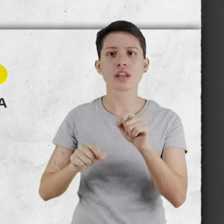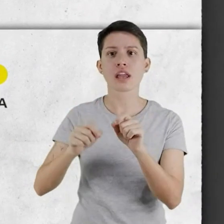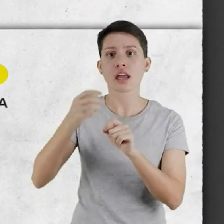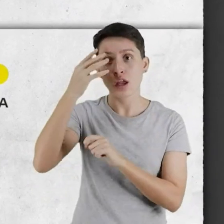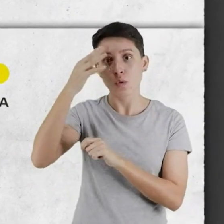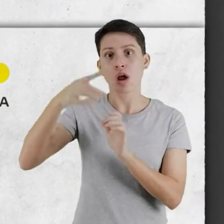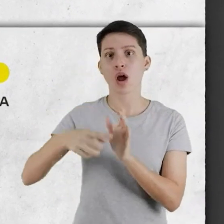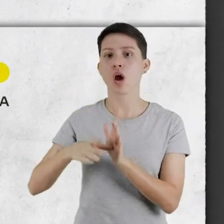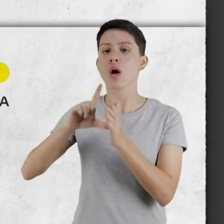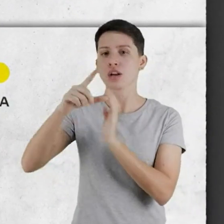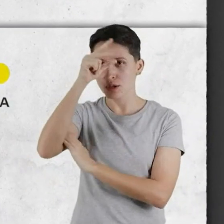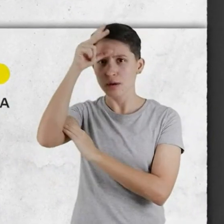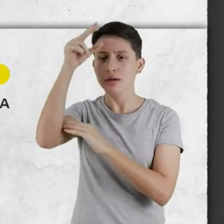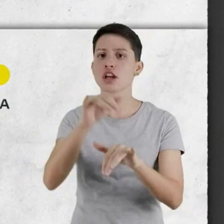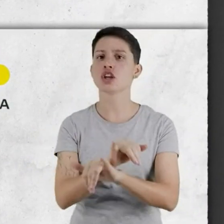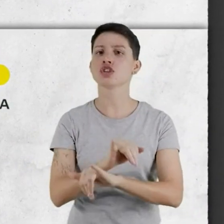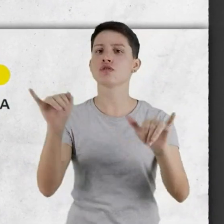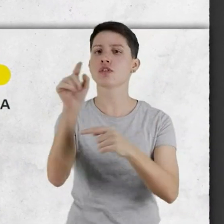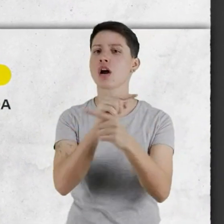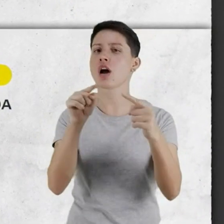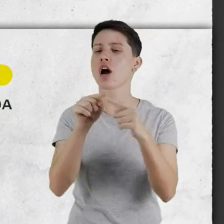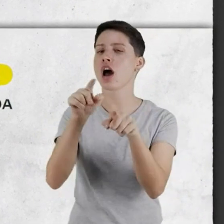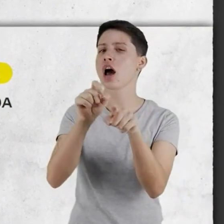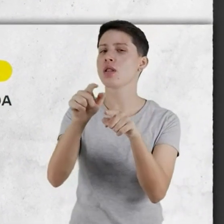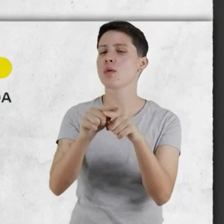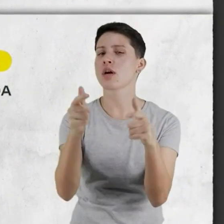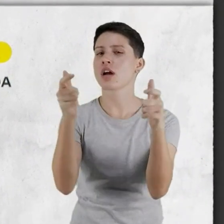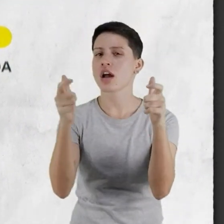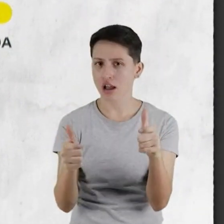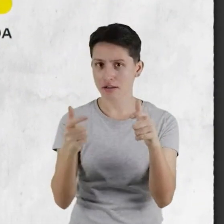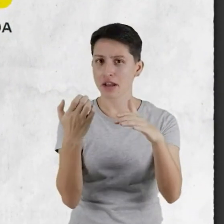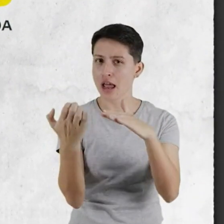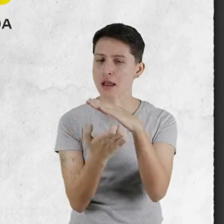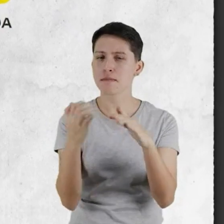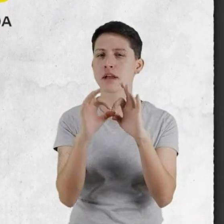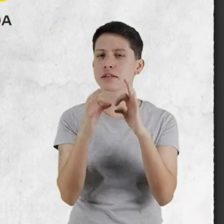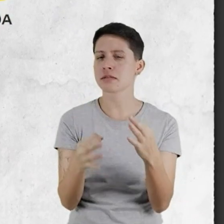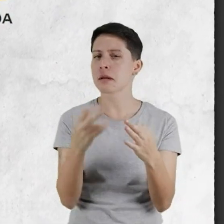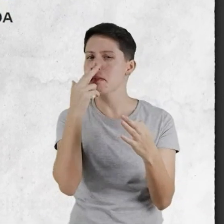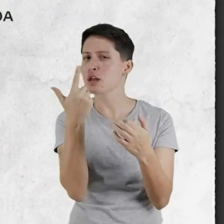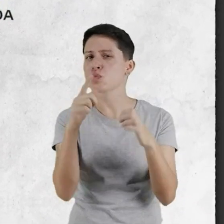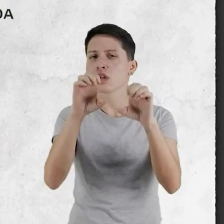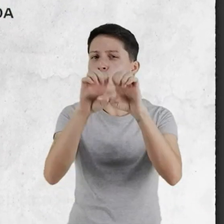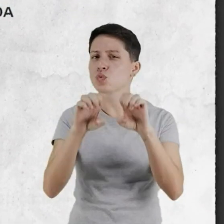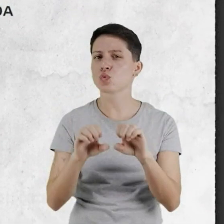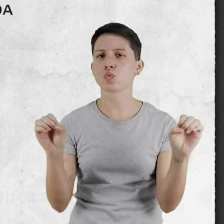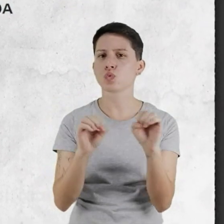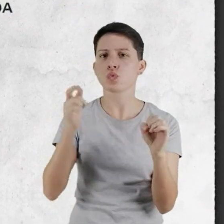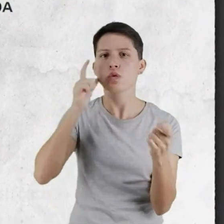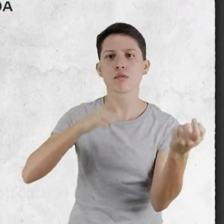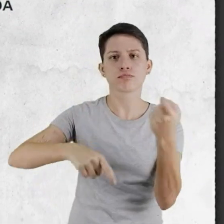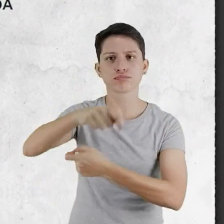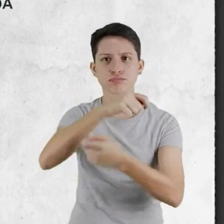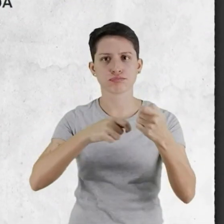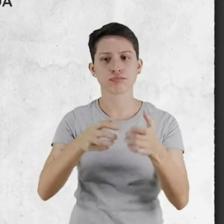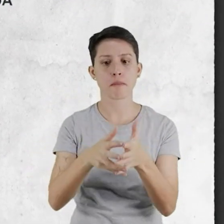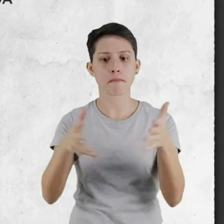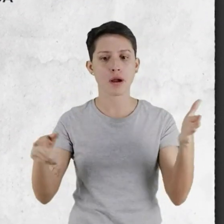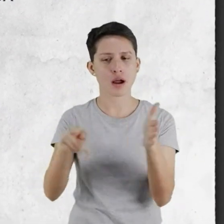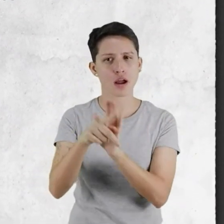aberto apenas quatro dias antes da prefeitura divulgar a intenção de alugar o espaço. A empresa é pequena e sem qualquer estrutura para